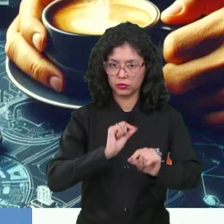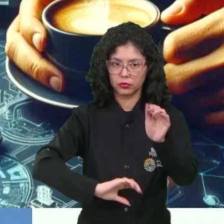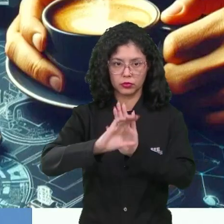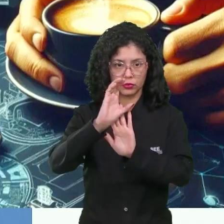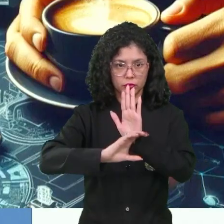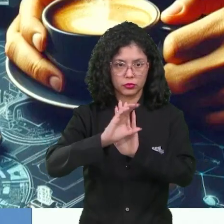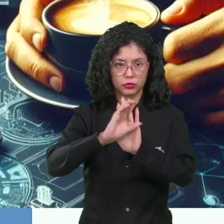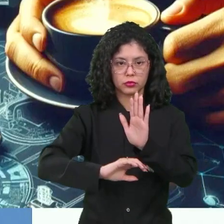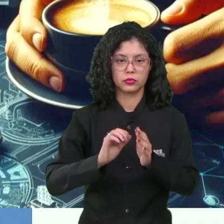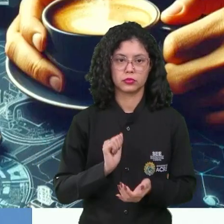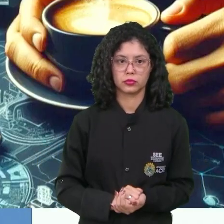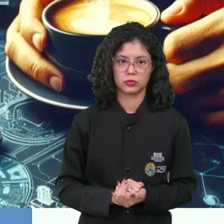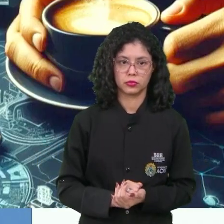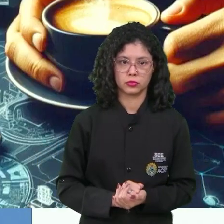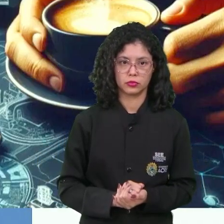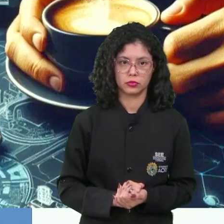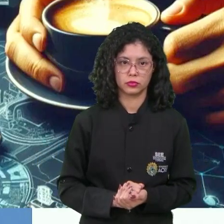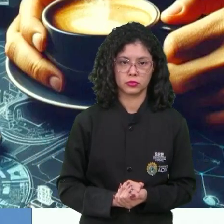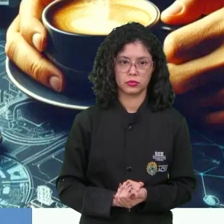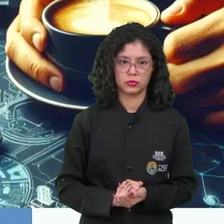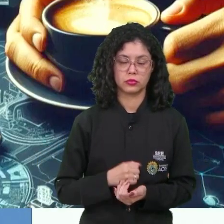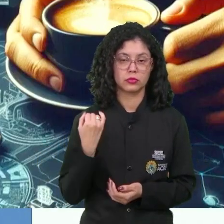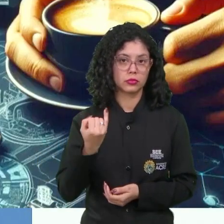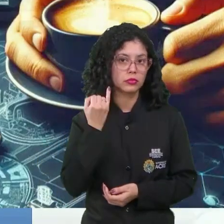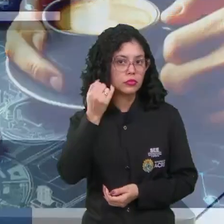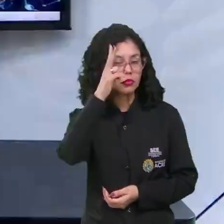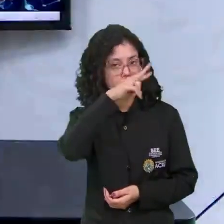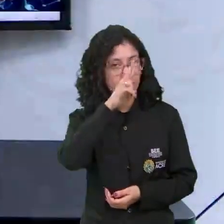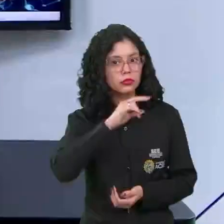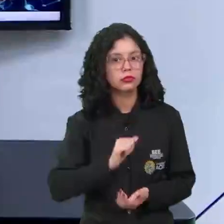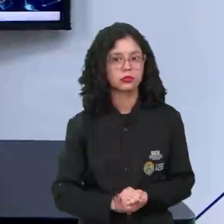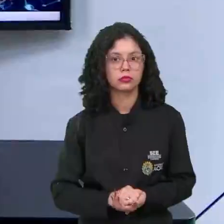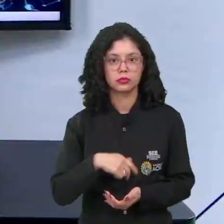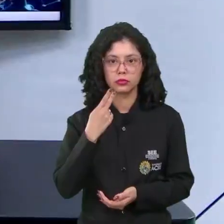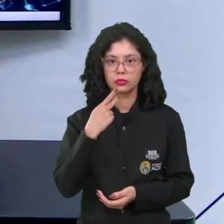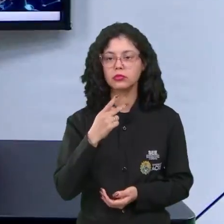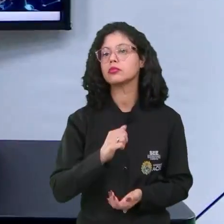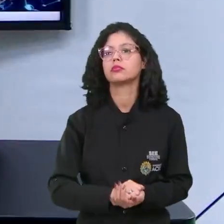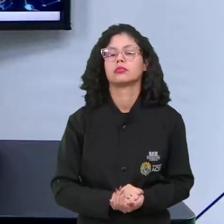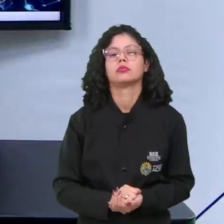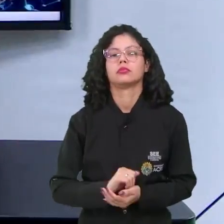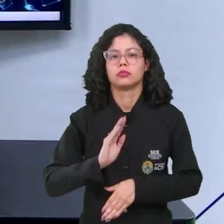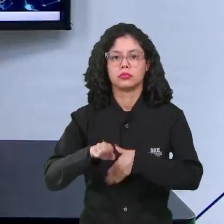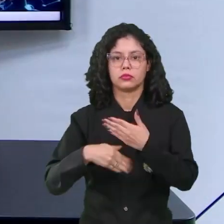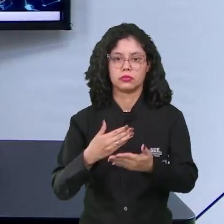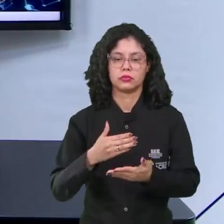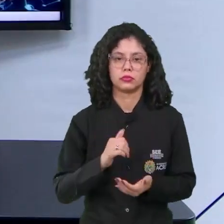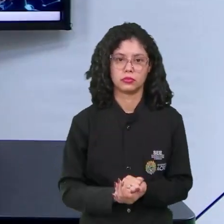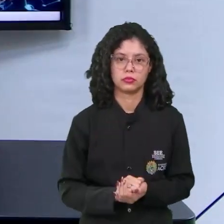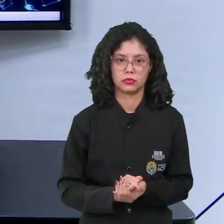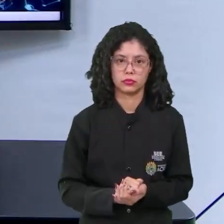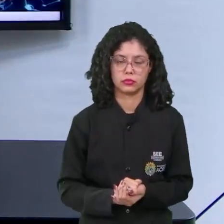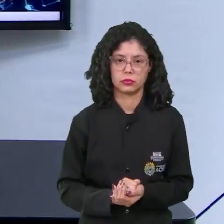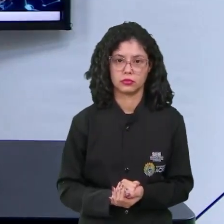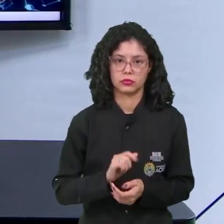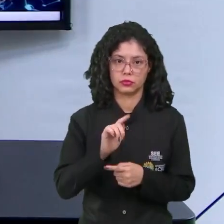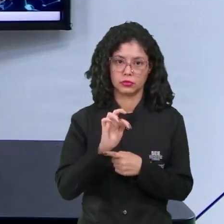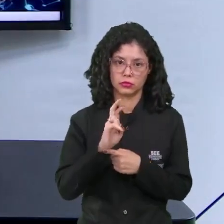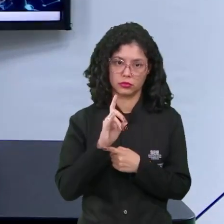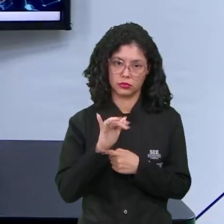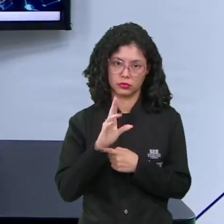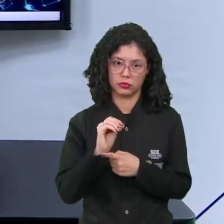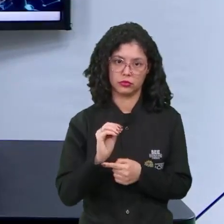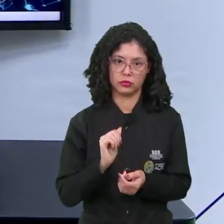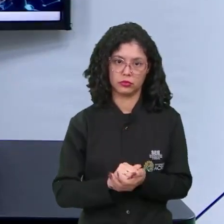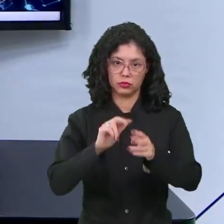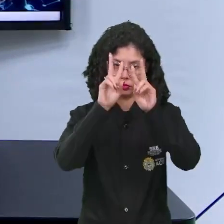na seleção de conteúdos. É importante ressaltar que quando nós falamos desse processo de curadoria, o algoritmo e